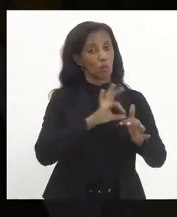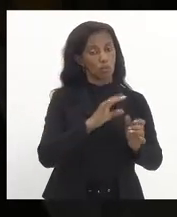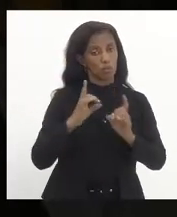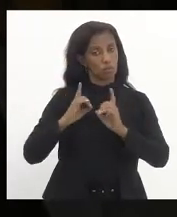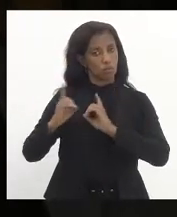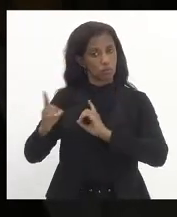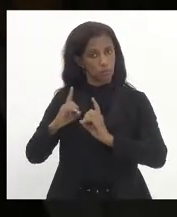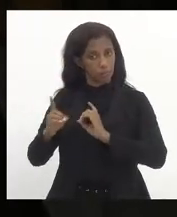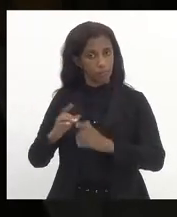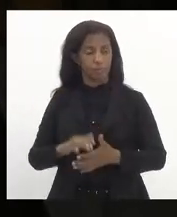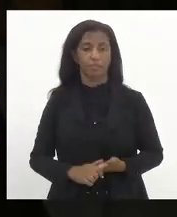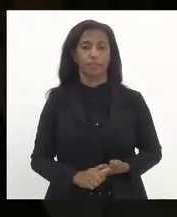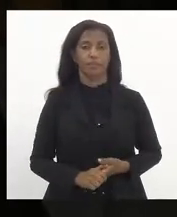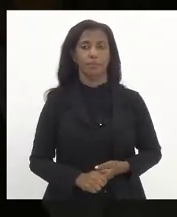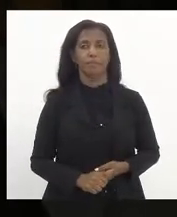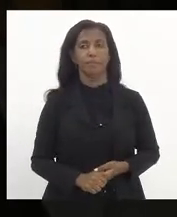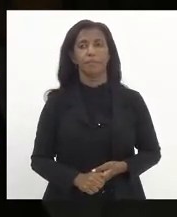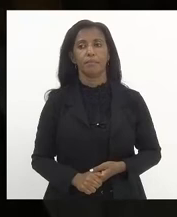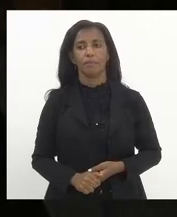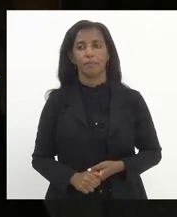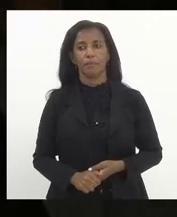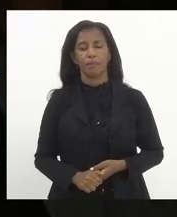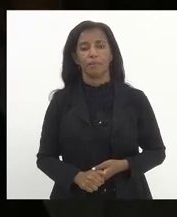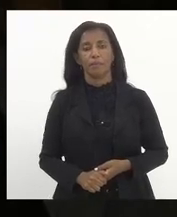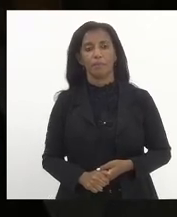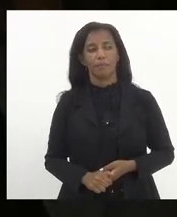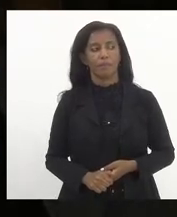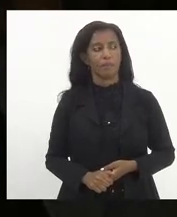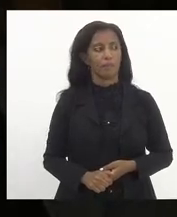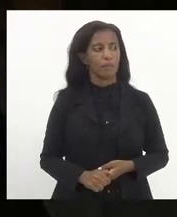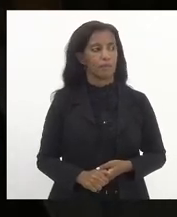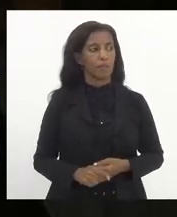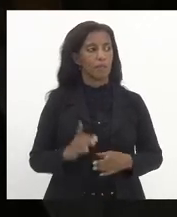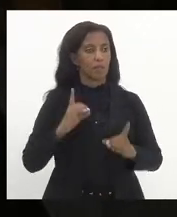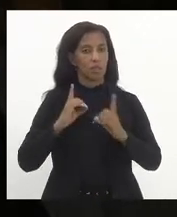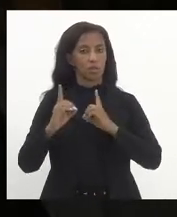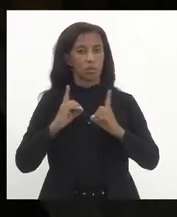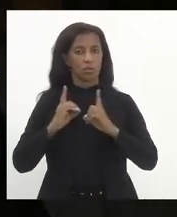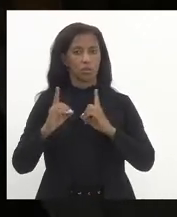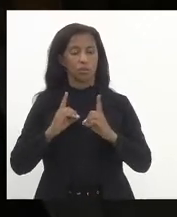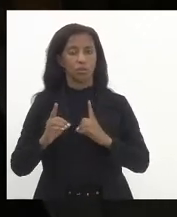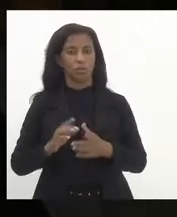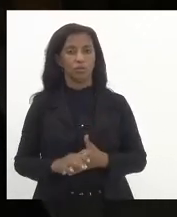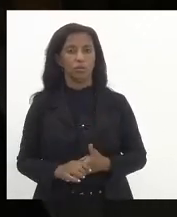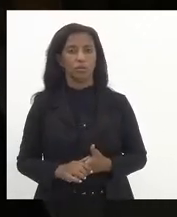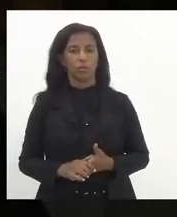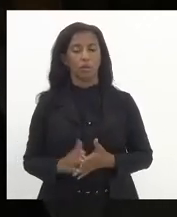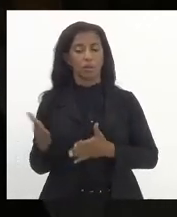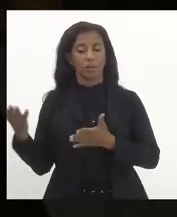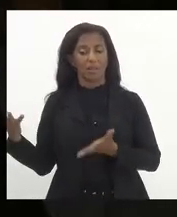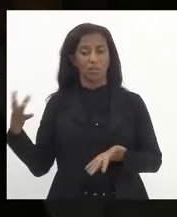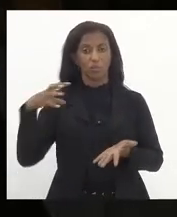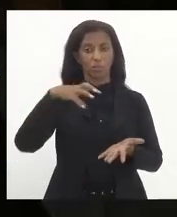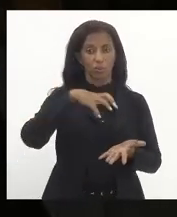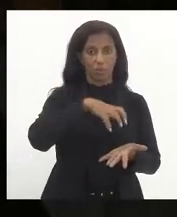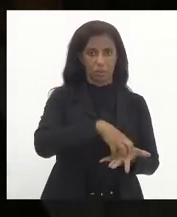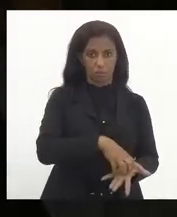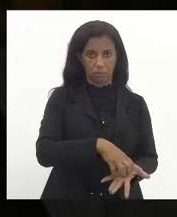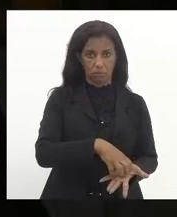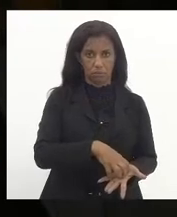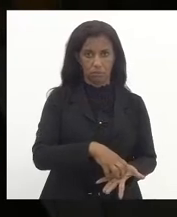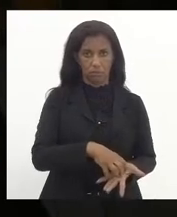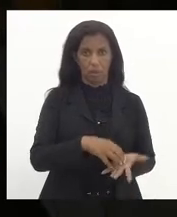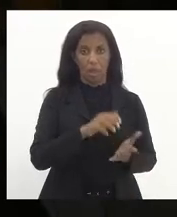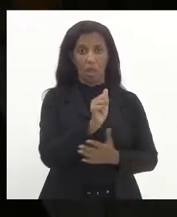debate, no contexto desse debate que discute, traz para o centro da cena a